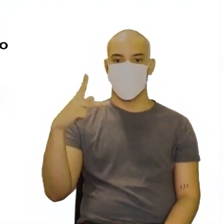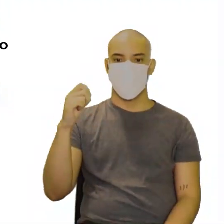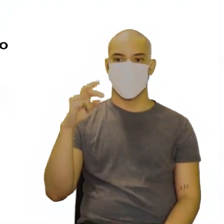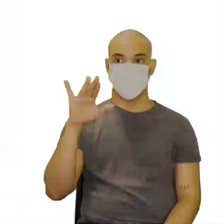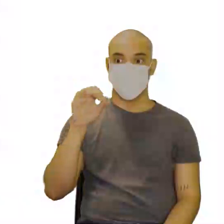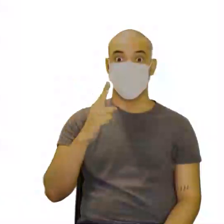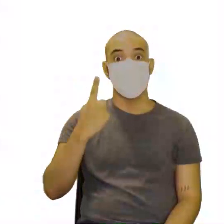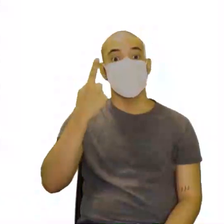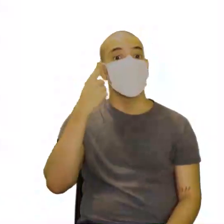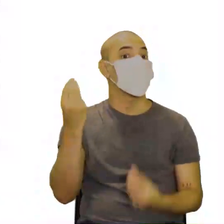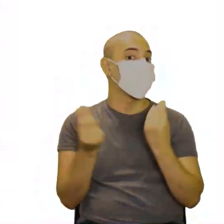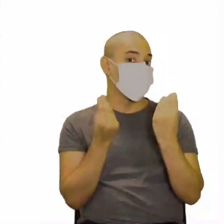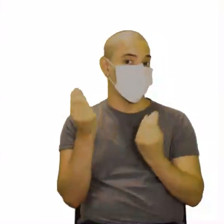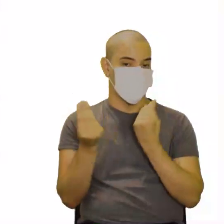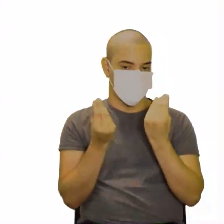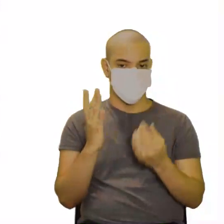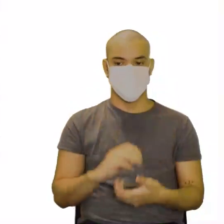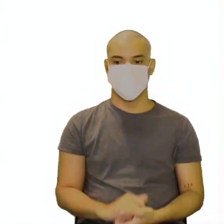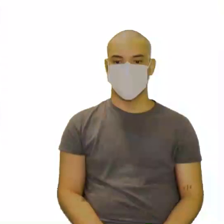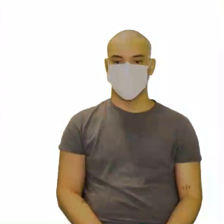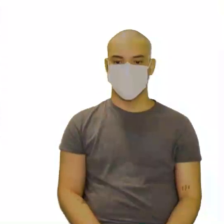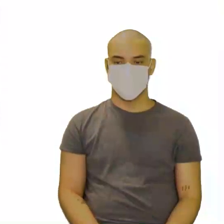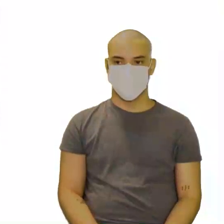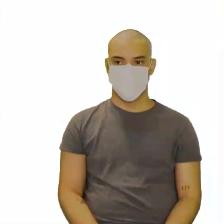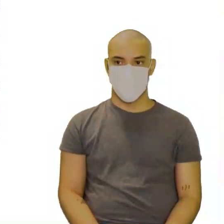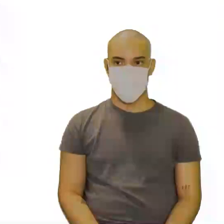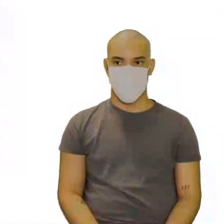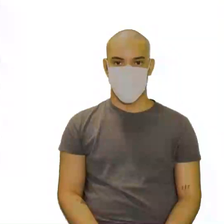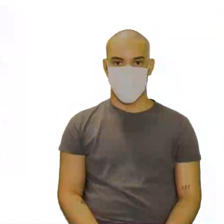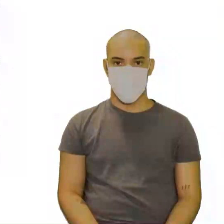e vamos ver como é que fica isso daí. Olha só,